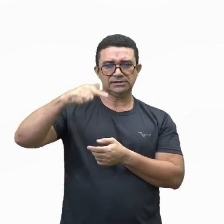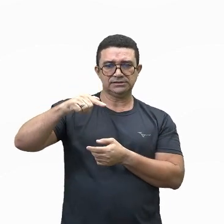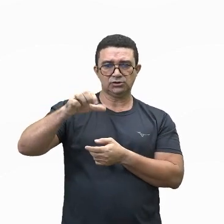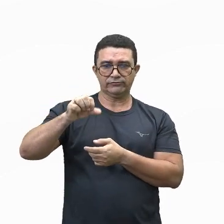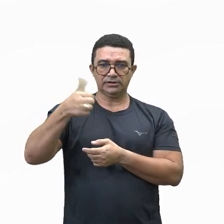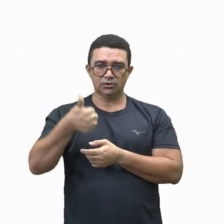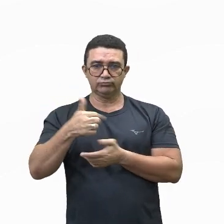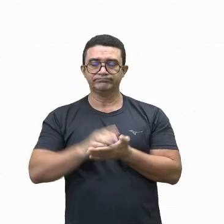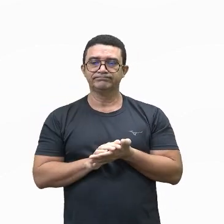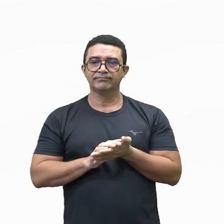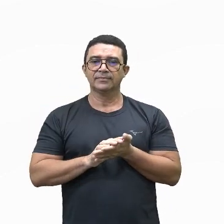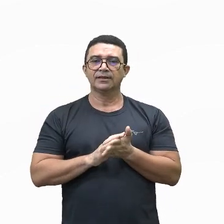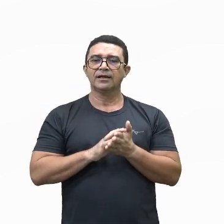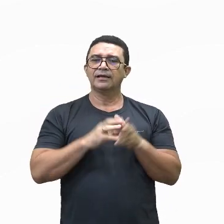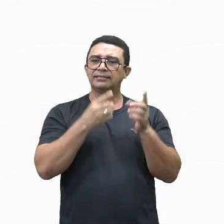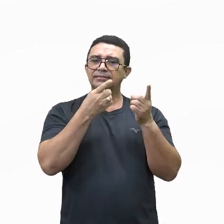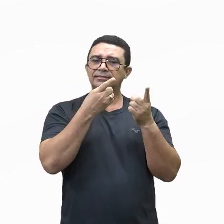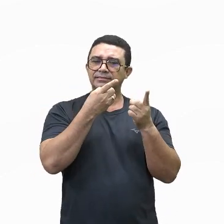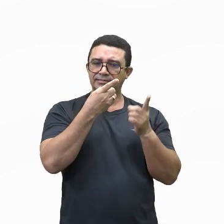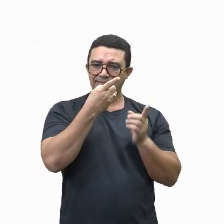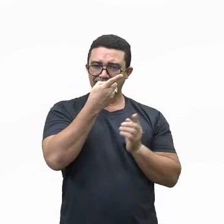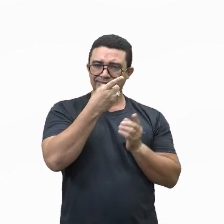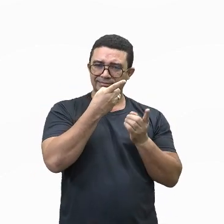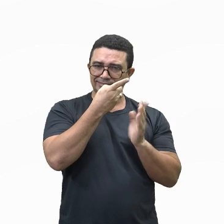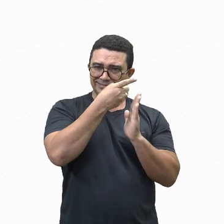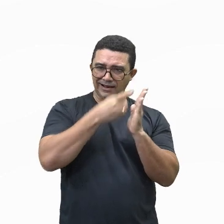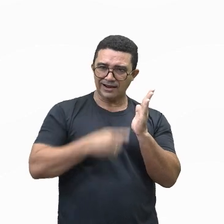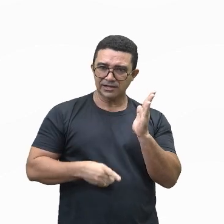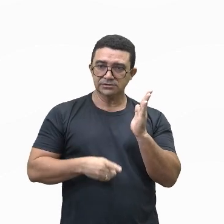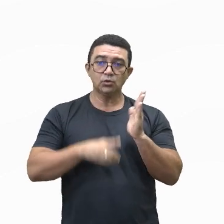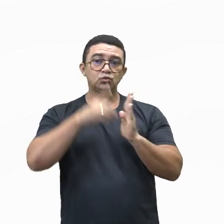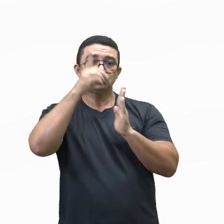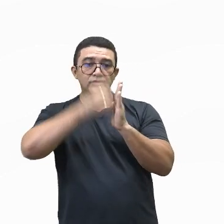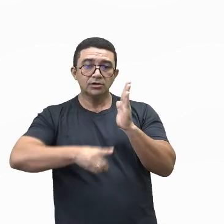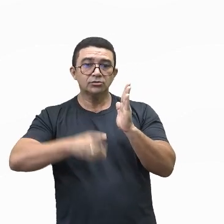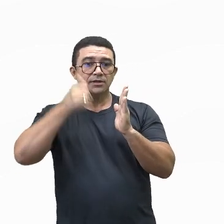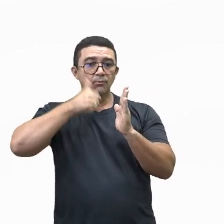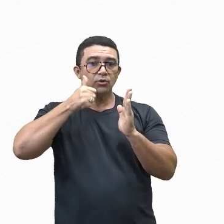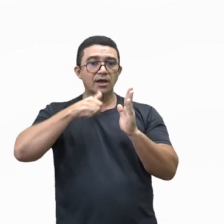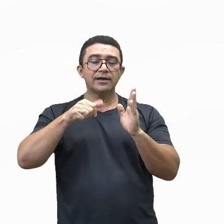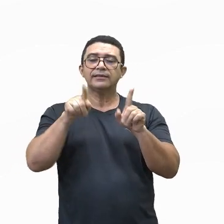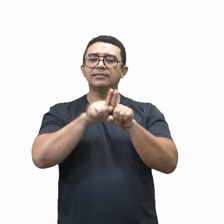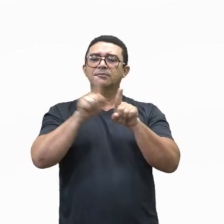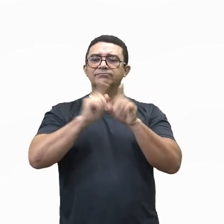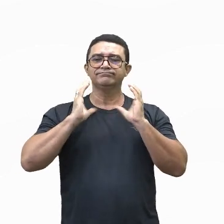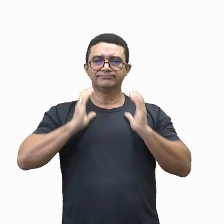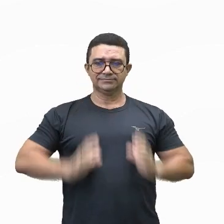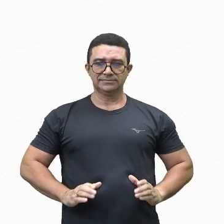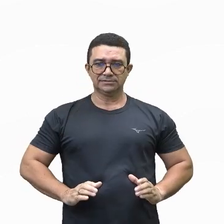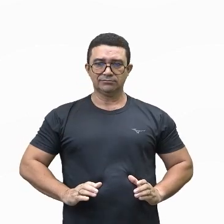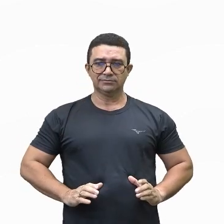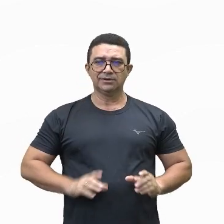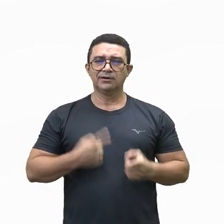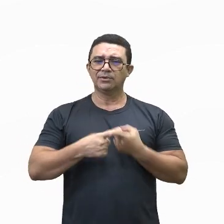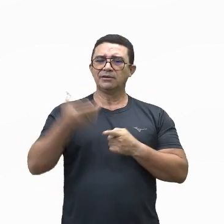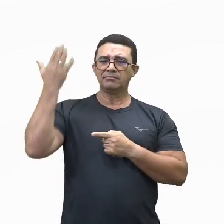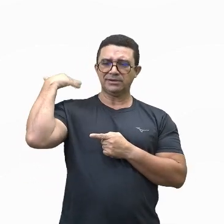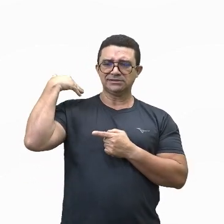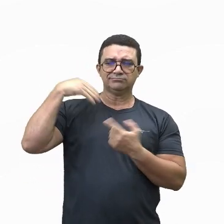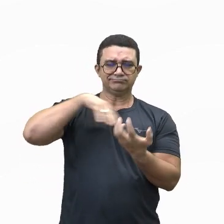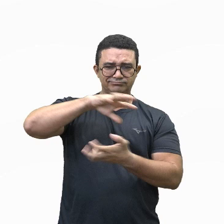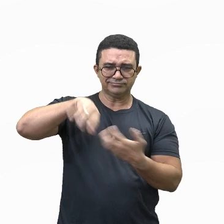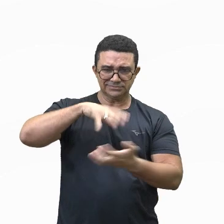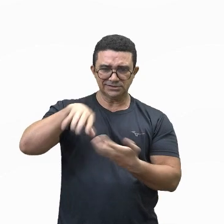1791 da Declaração dos Direitos da Mulher e da Cidadã, porque lá na Revolução era direito